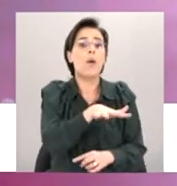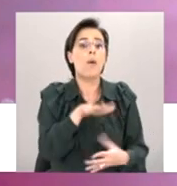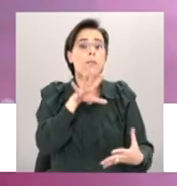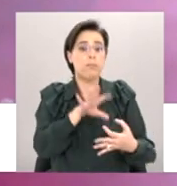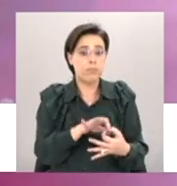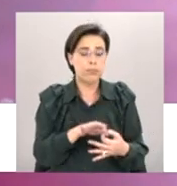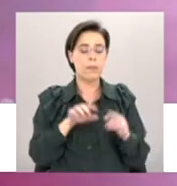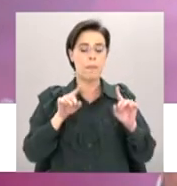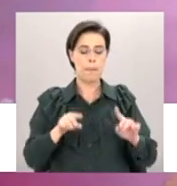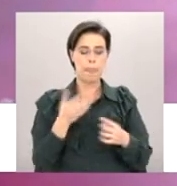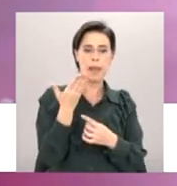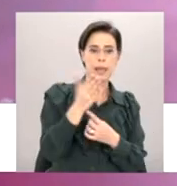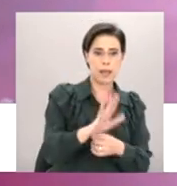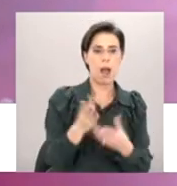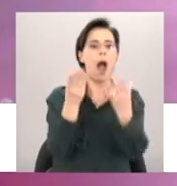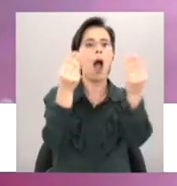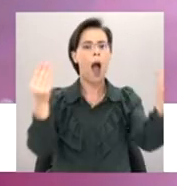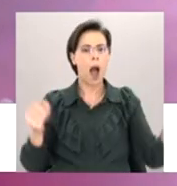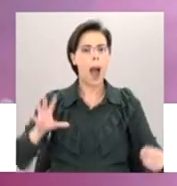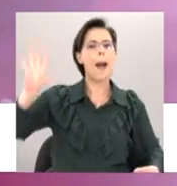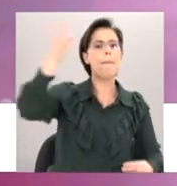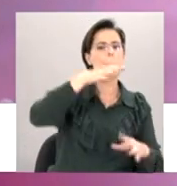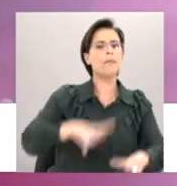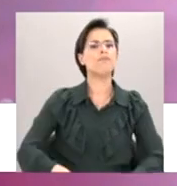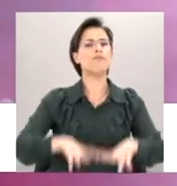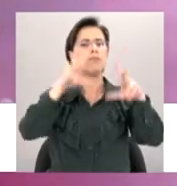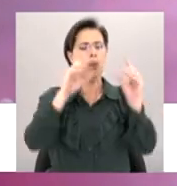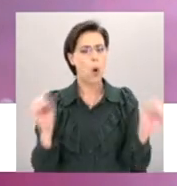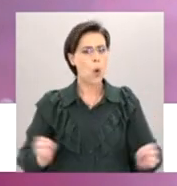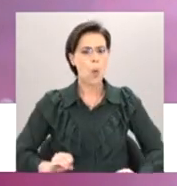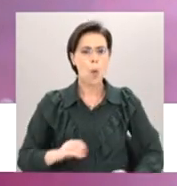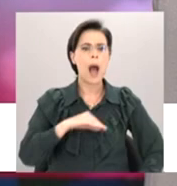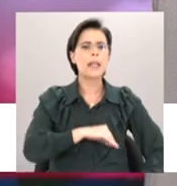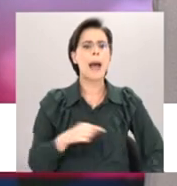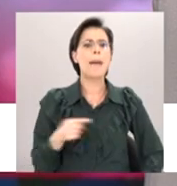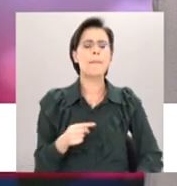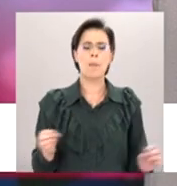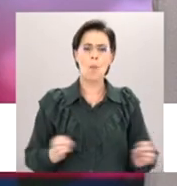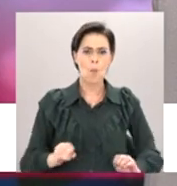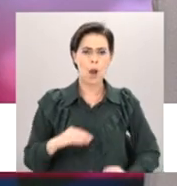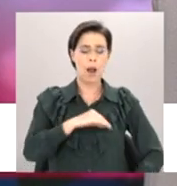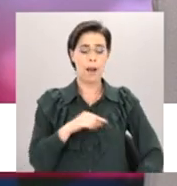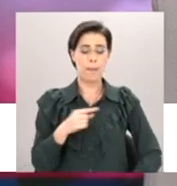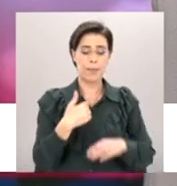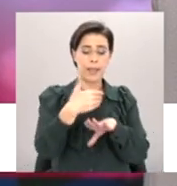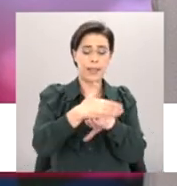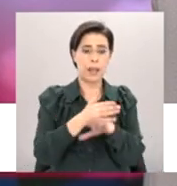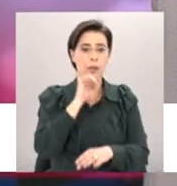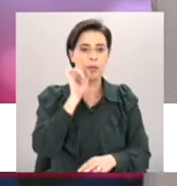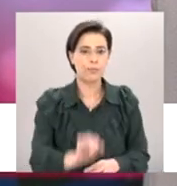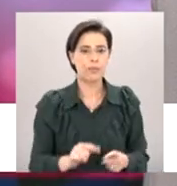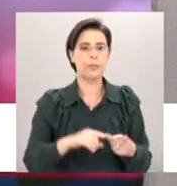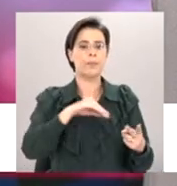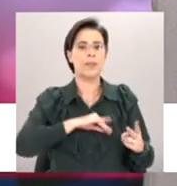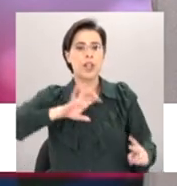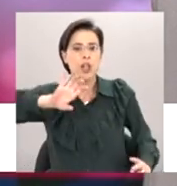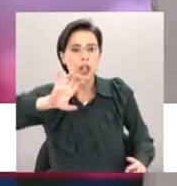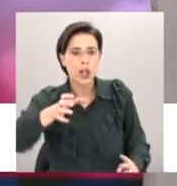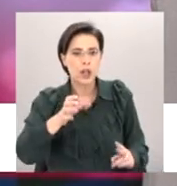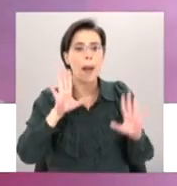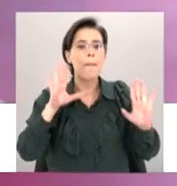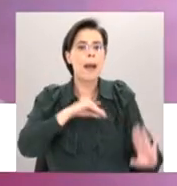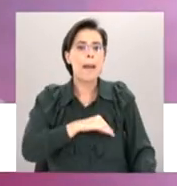contexto Há muitos países com muito envolvimento na Europa que não tem um salário mínimo nacional tem salário mínimo setoriais tem salários mínimos regionais